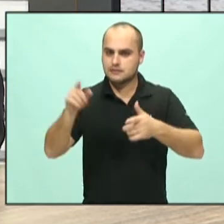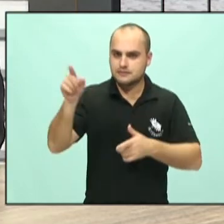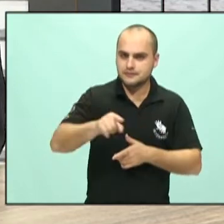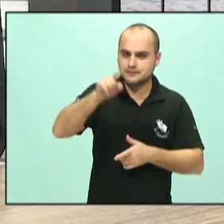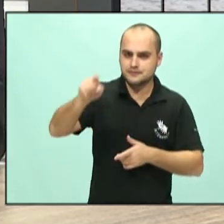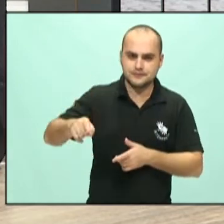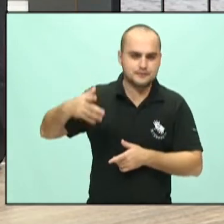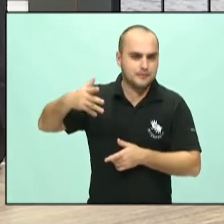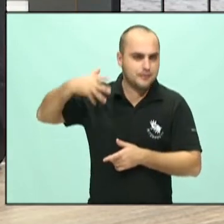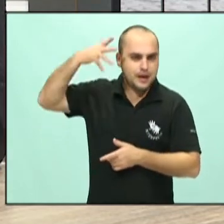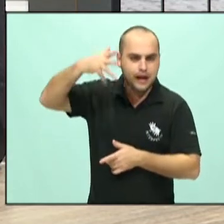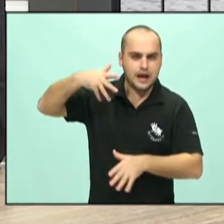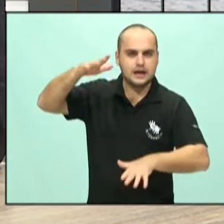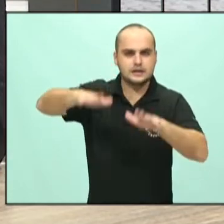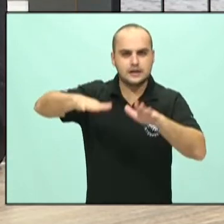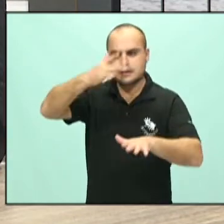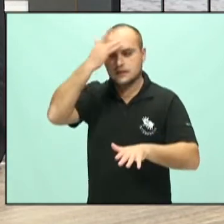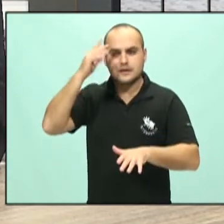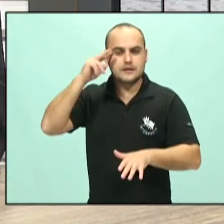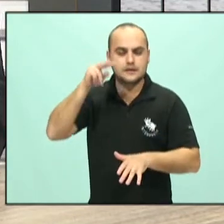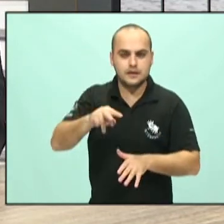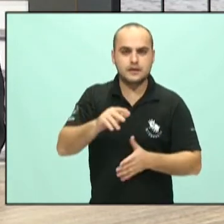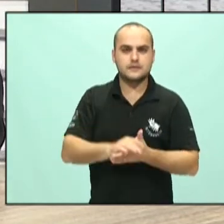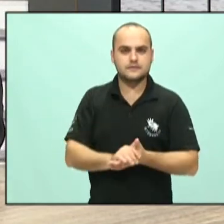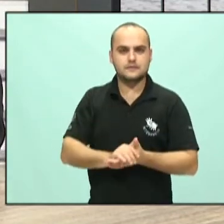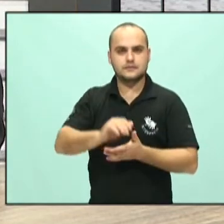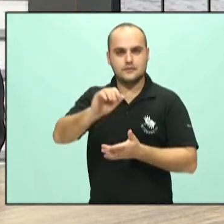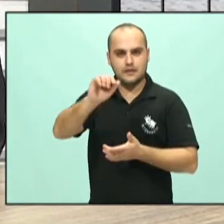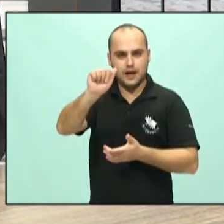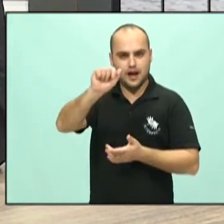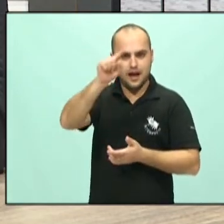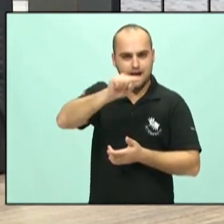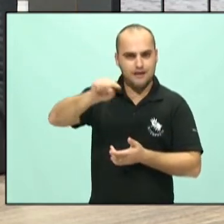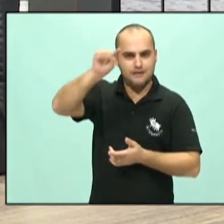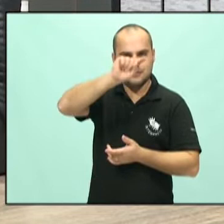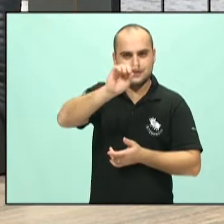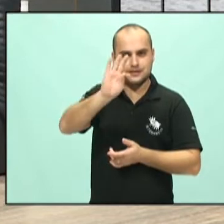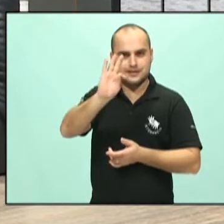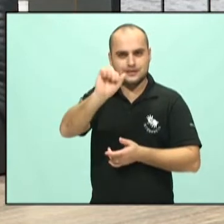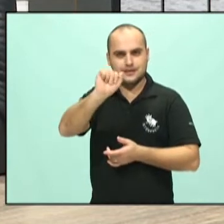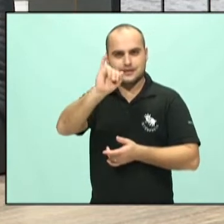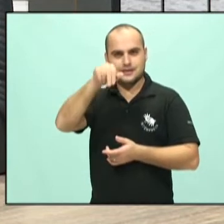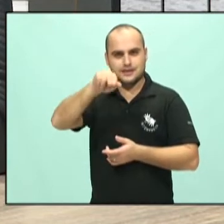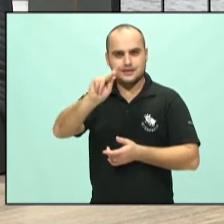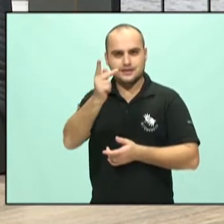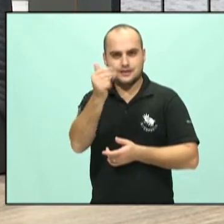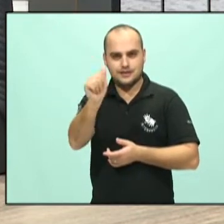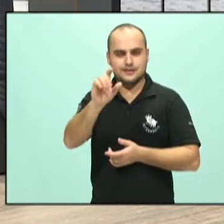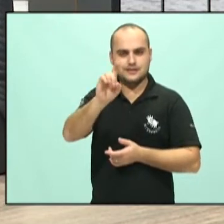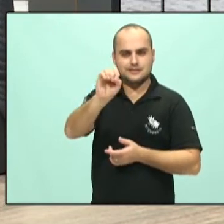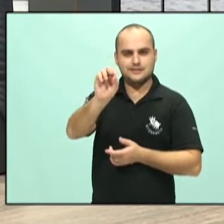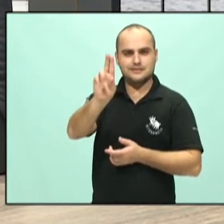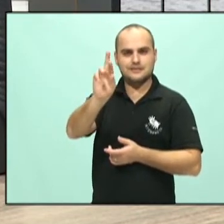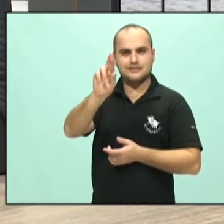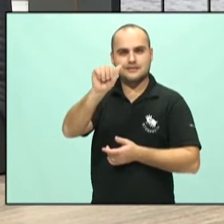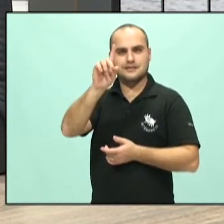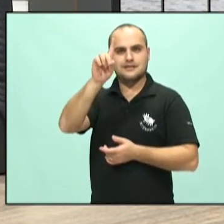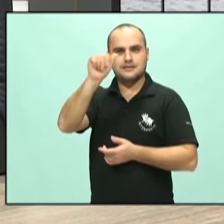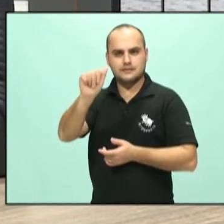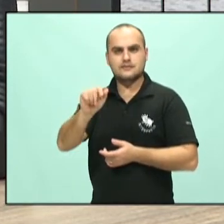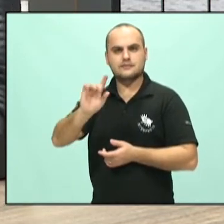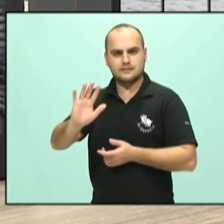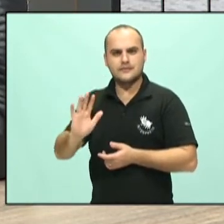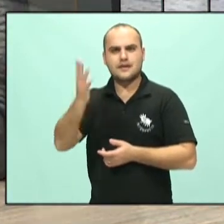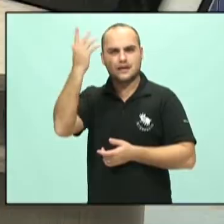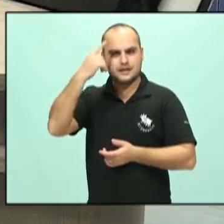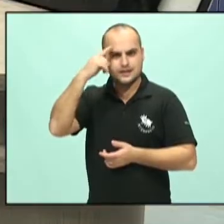vão checar ali no Instagram, @tainhadourada, para quem quiser acompanhar. A palestra que ia acontecer